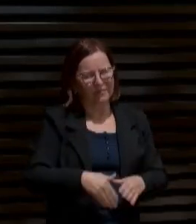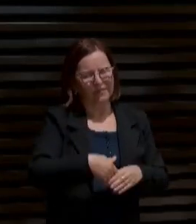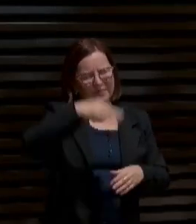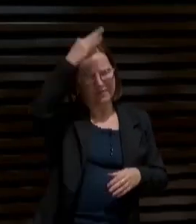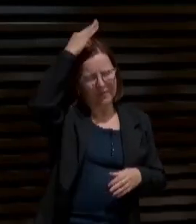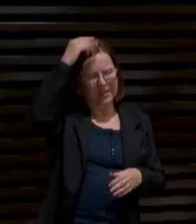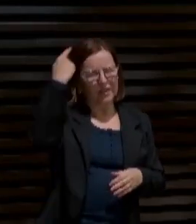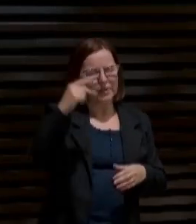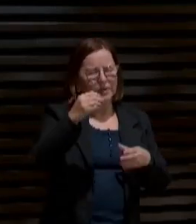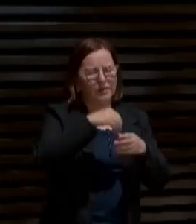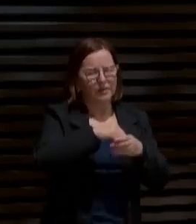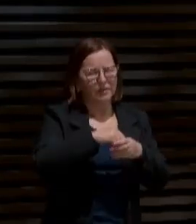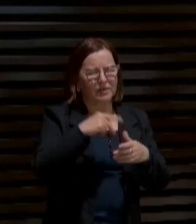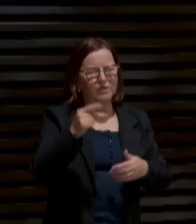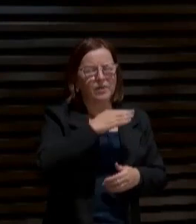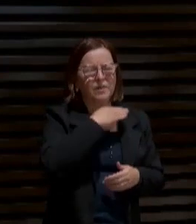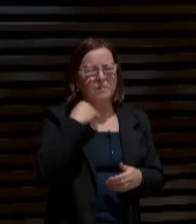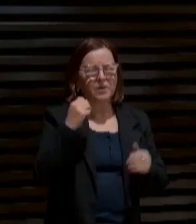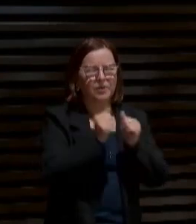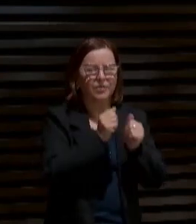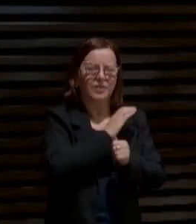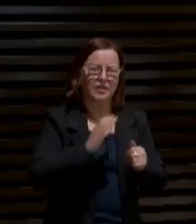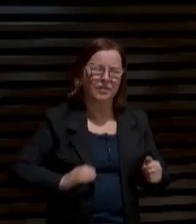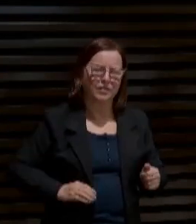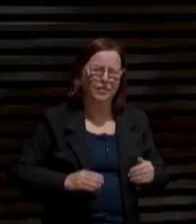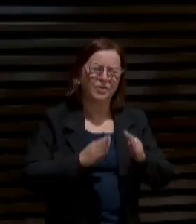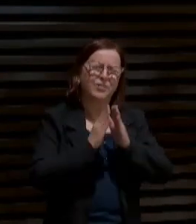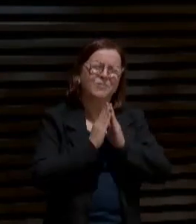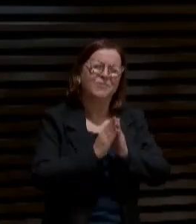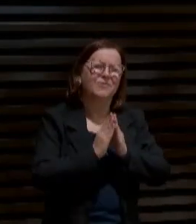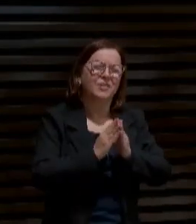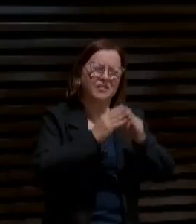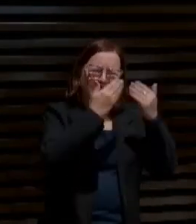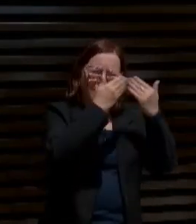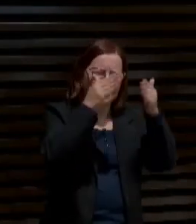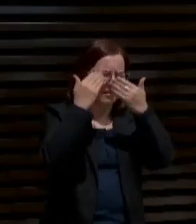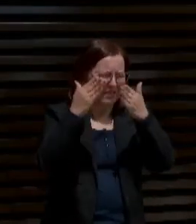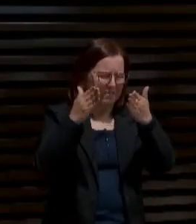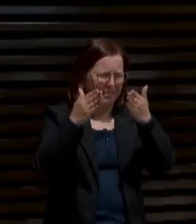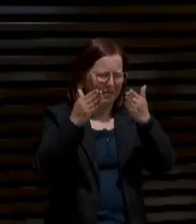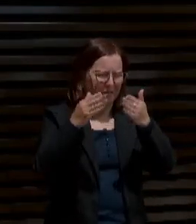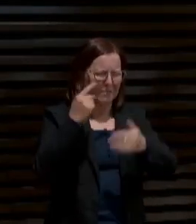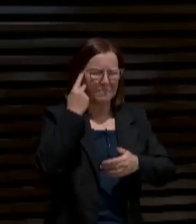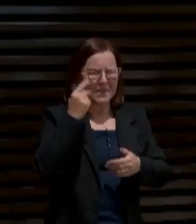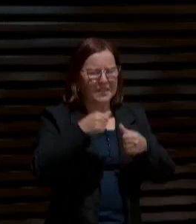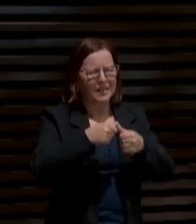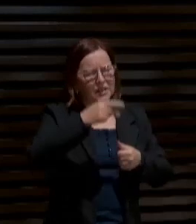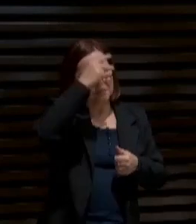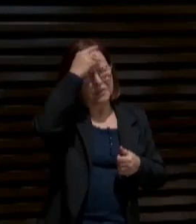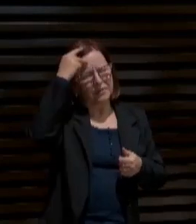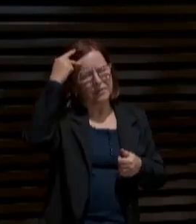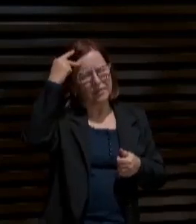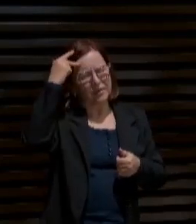inclusão na morte com Cristo Que o senhor abre esse entendimento que haja ser chamado e ficar Senhor para que essa pessoa possa também